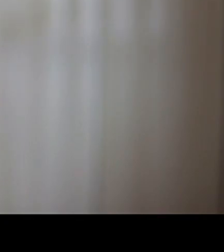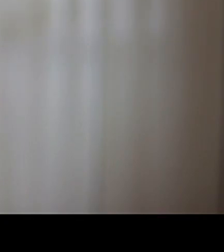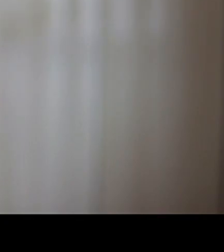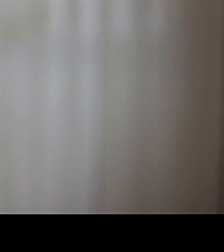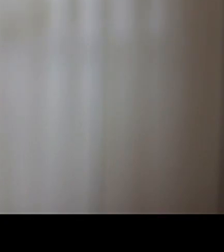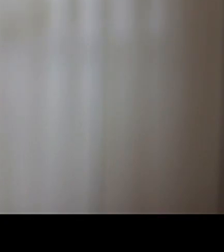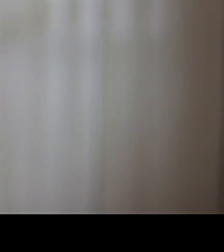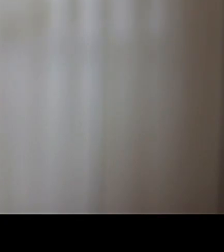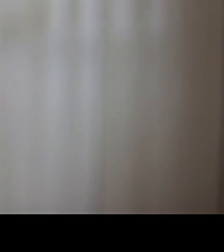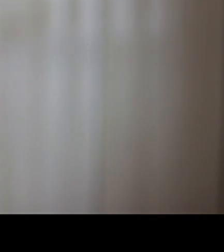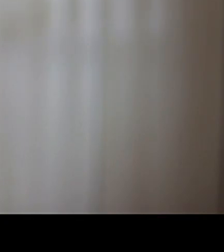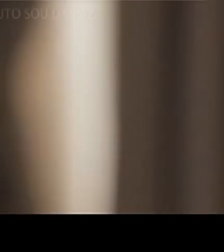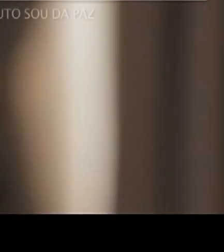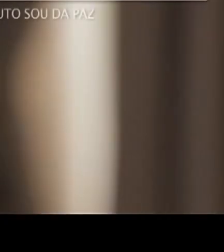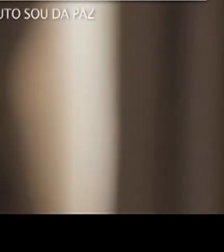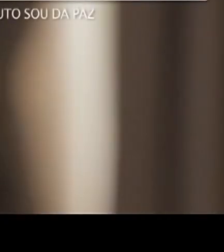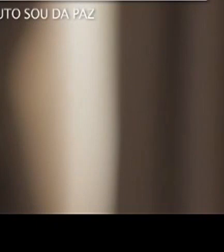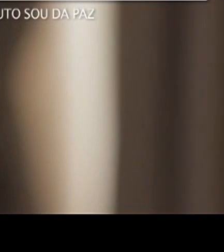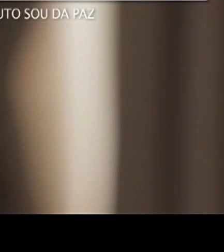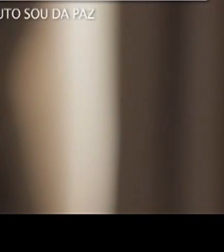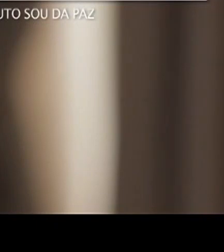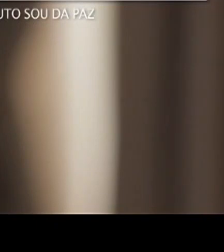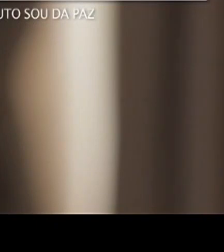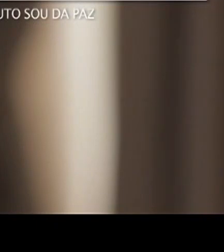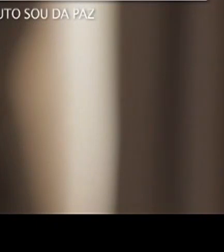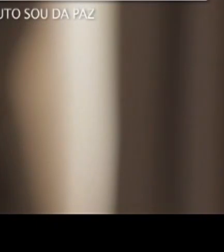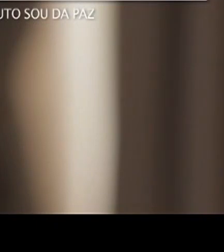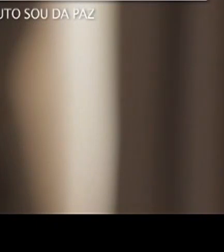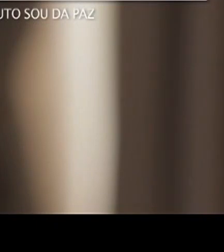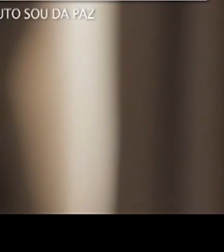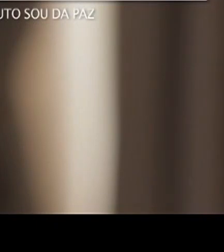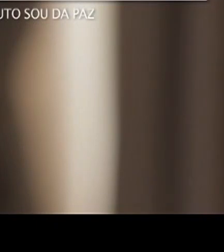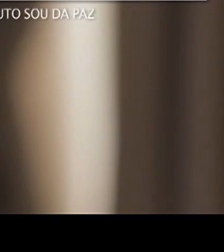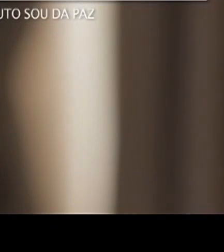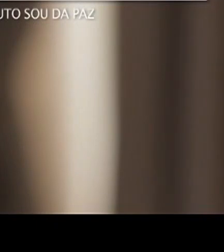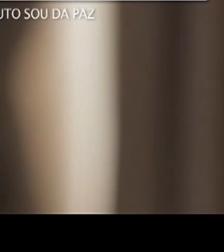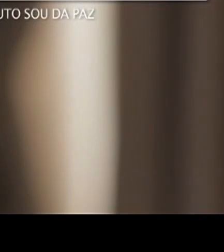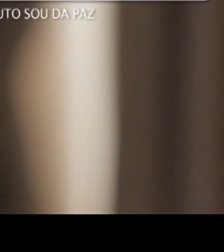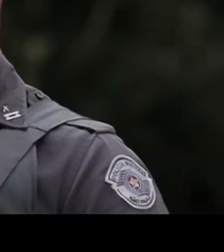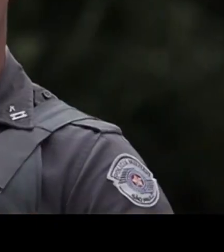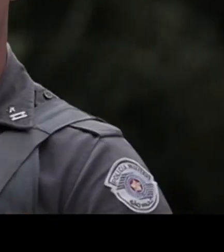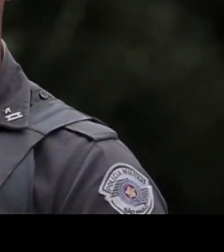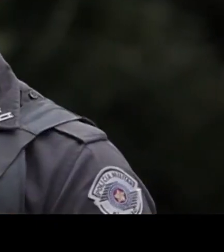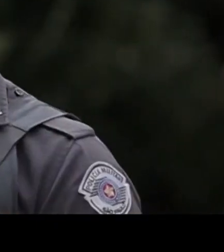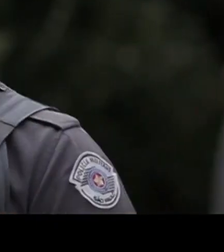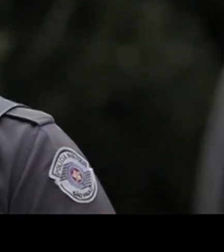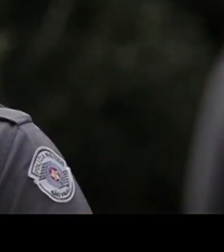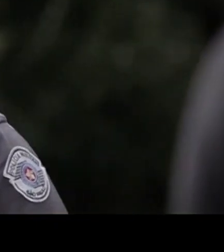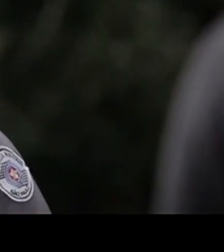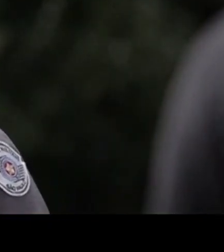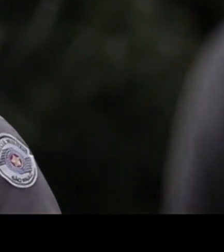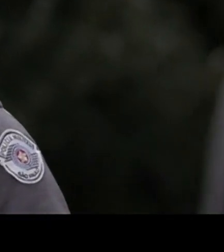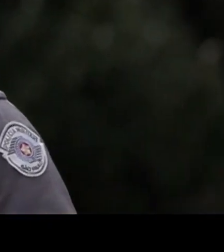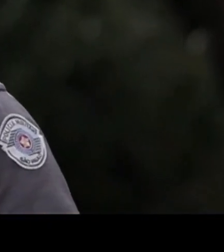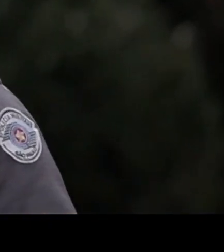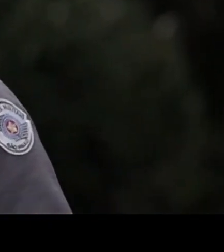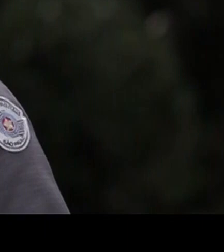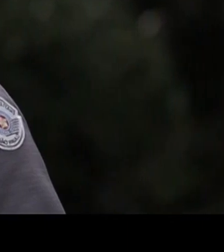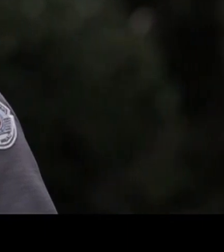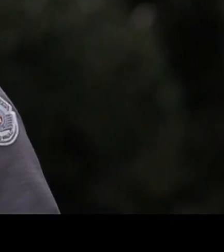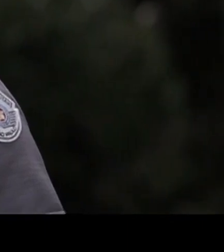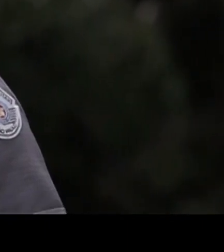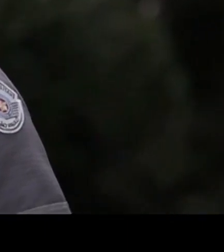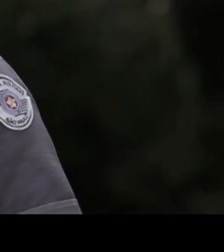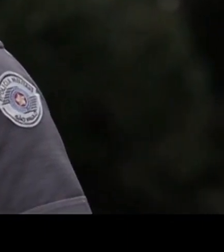uma ferramenta policial. Ela é um momento muito chave de interação entre a polícia e a sociedade. O policial, em geral, ele está bastante